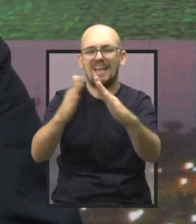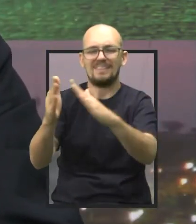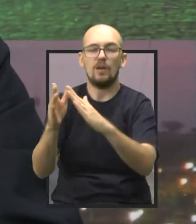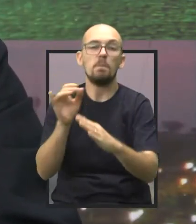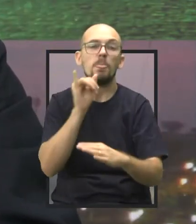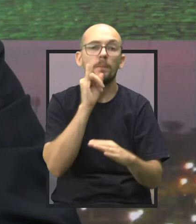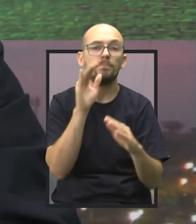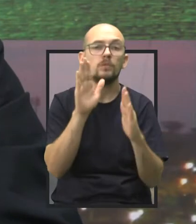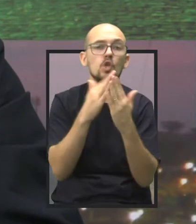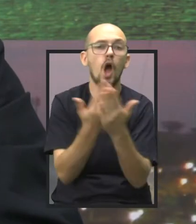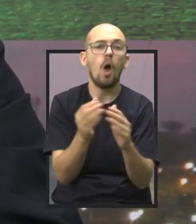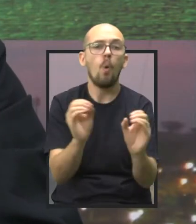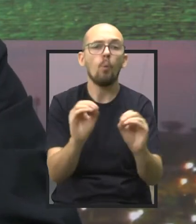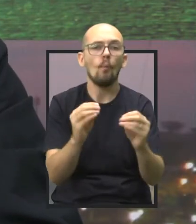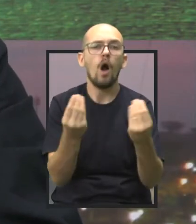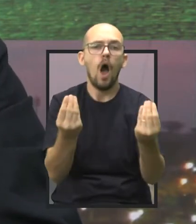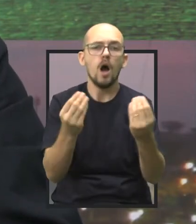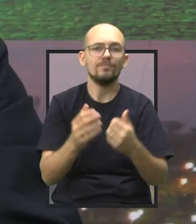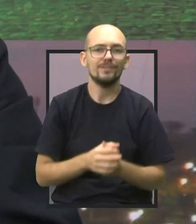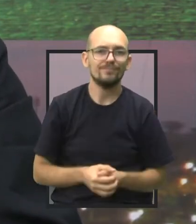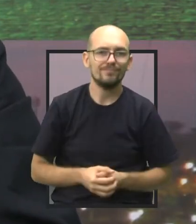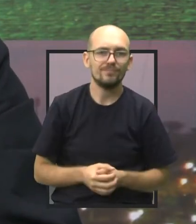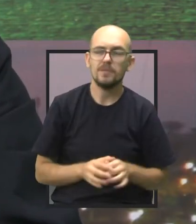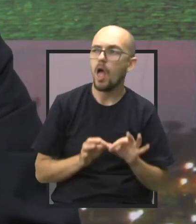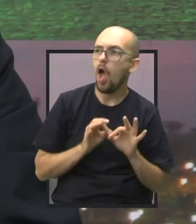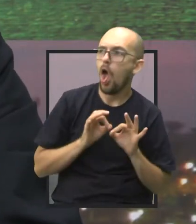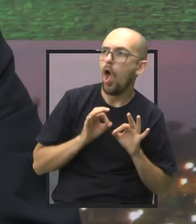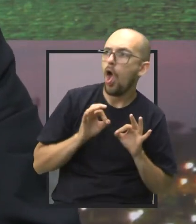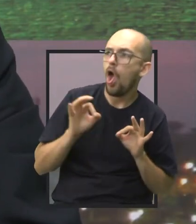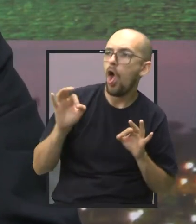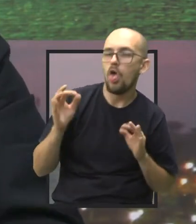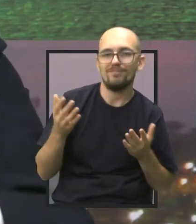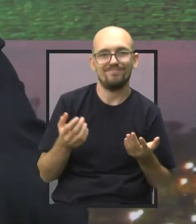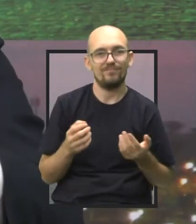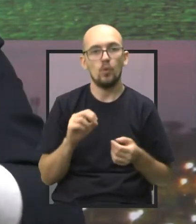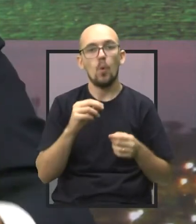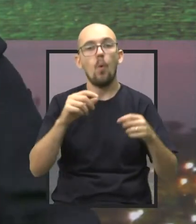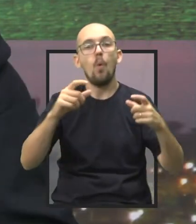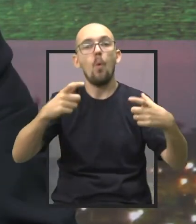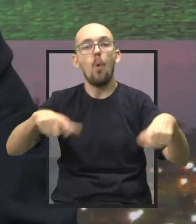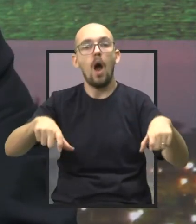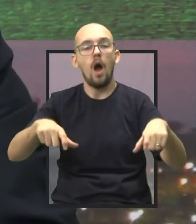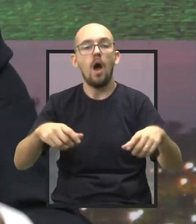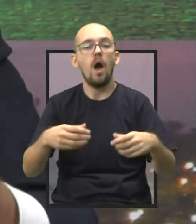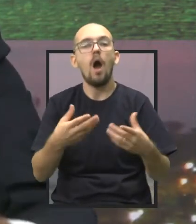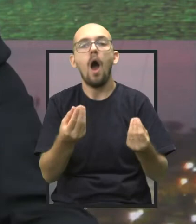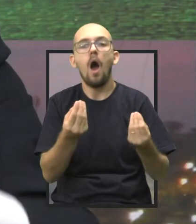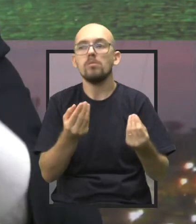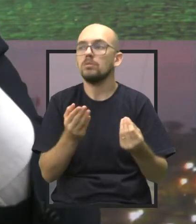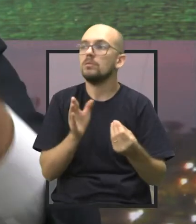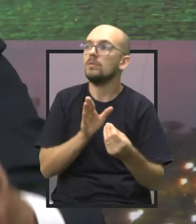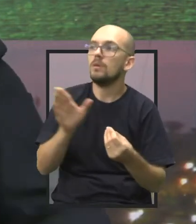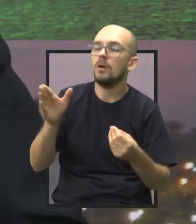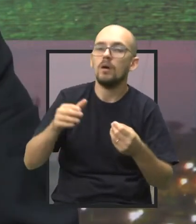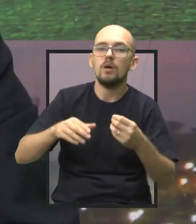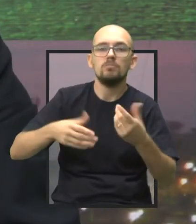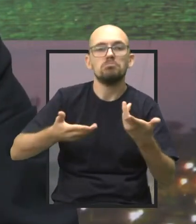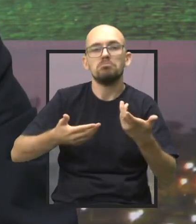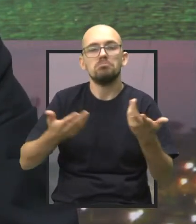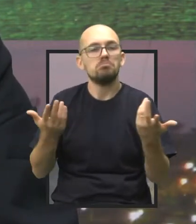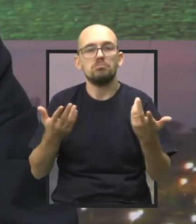duas escolas, o sítio do esporte, que o Baleia Rossi nos agraciou com o sítio do esporte, é um investimento de mais